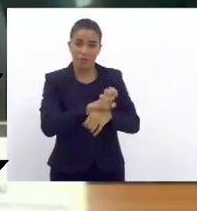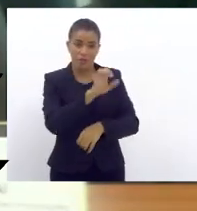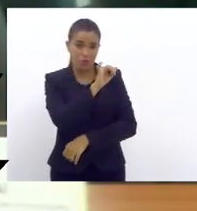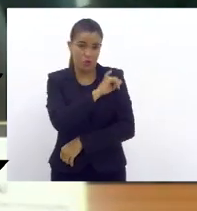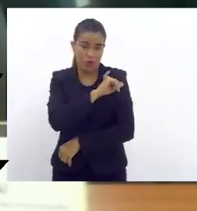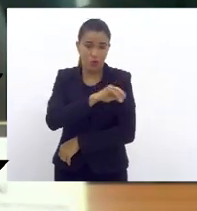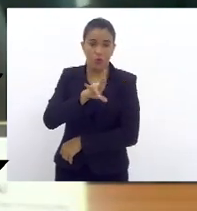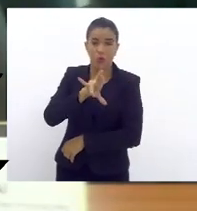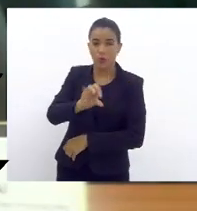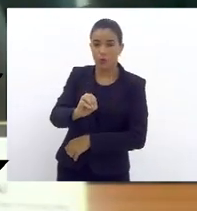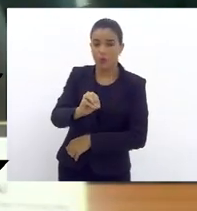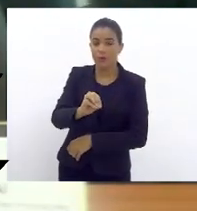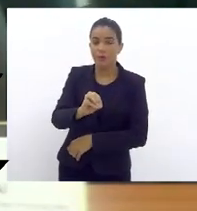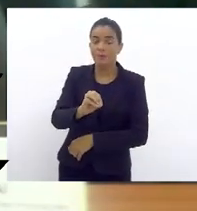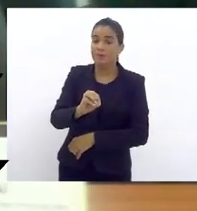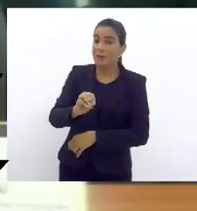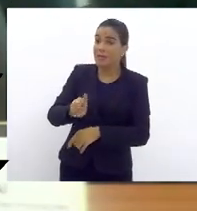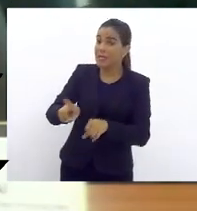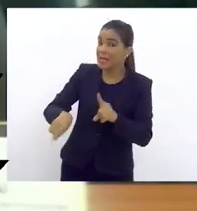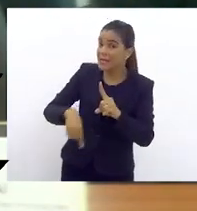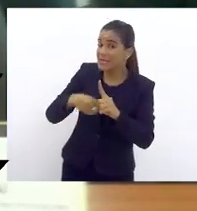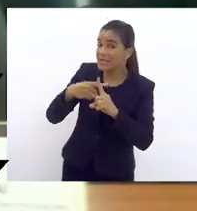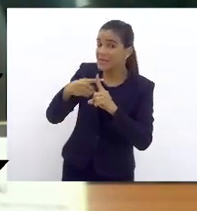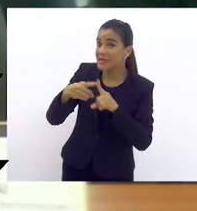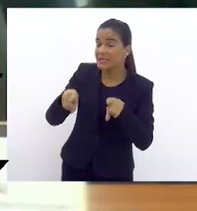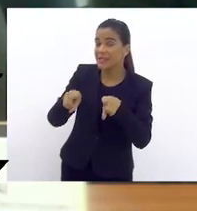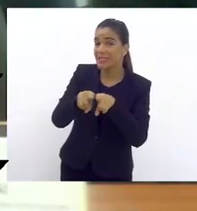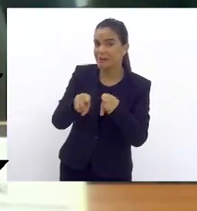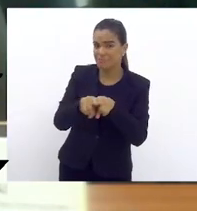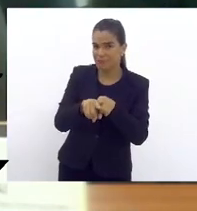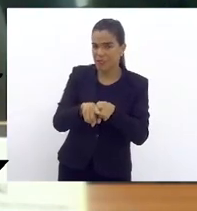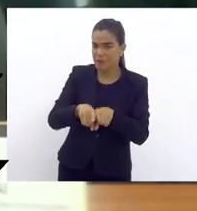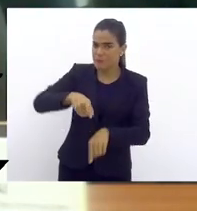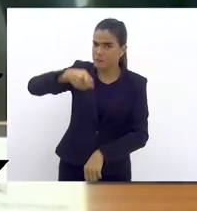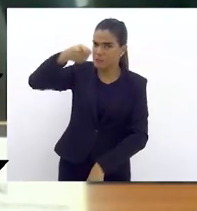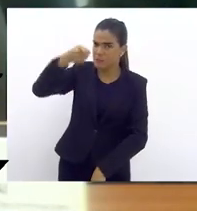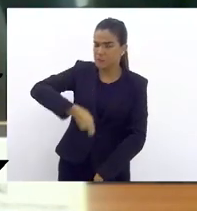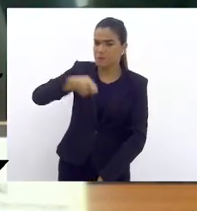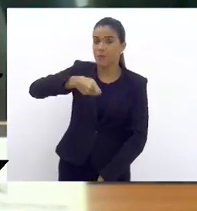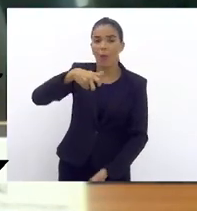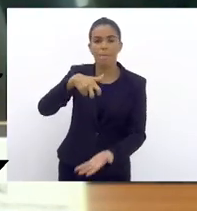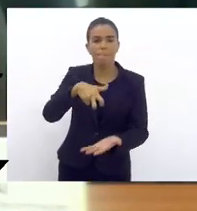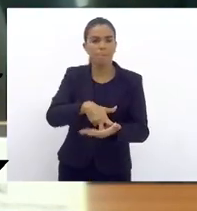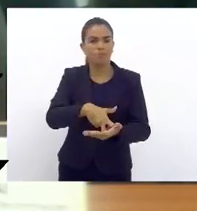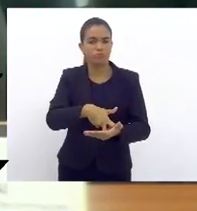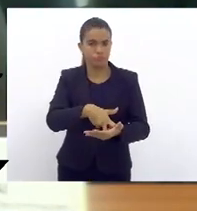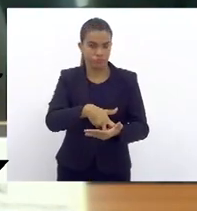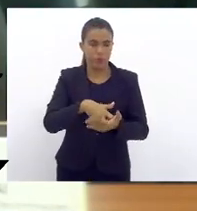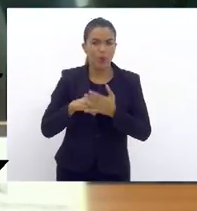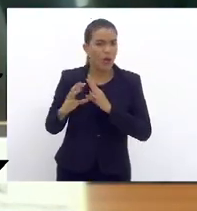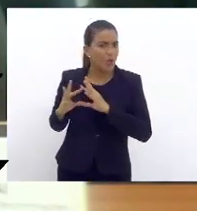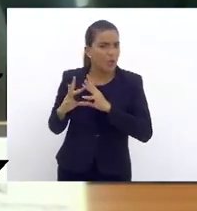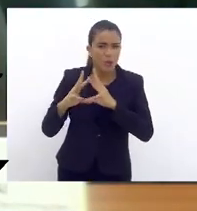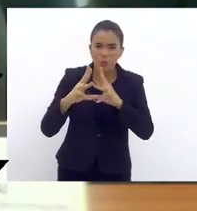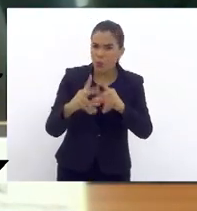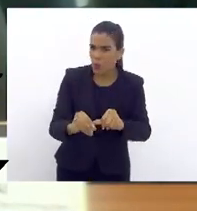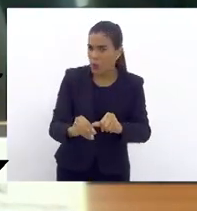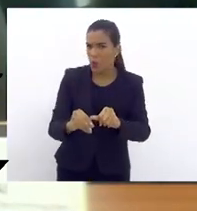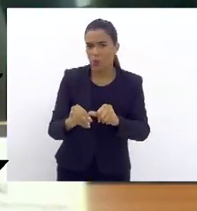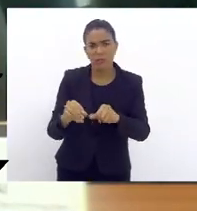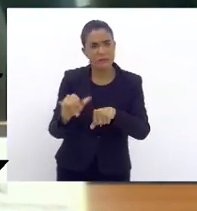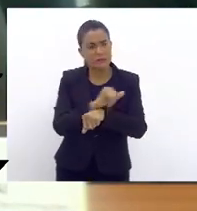Janeiro além de endurecer a punição a todas que a